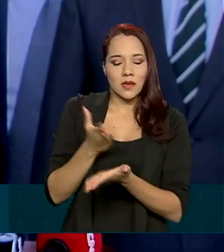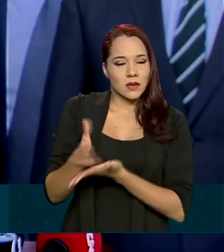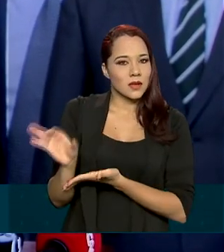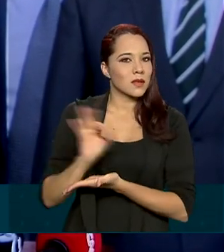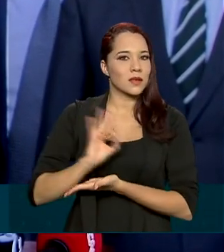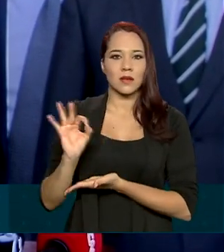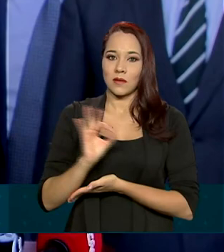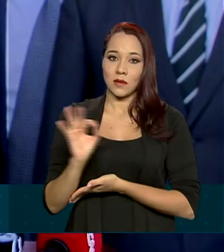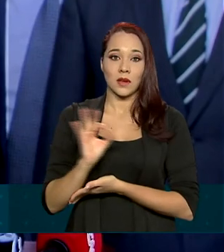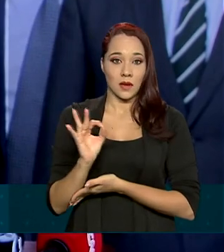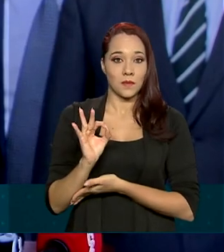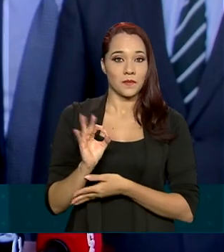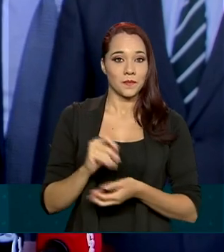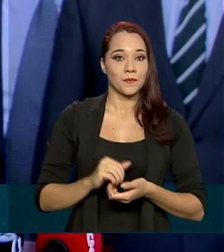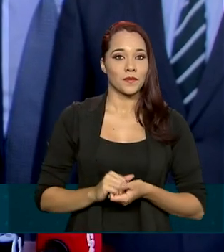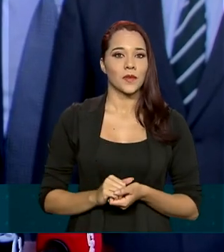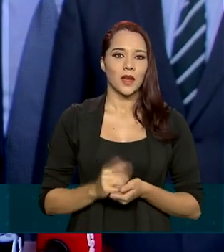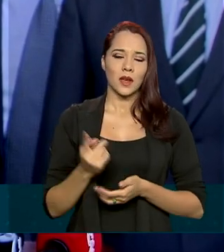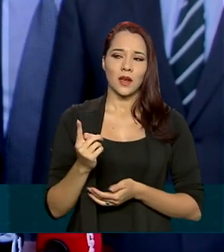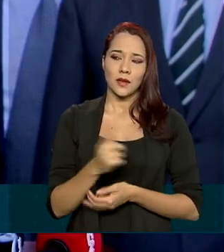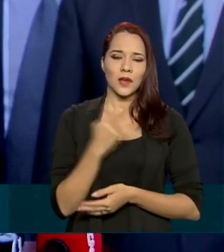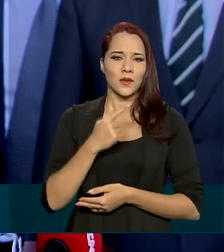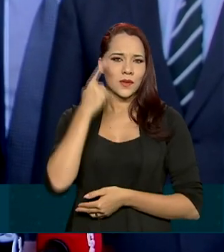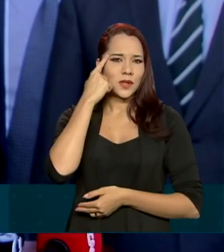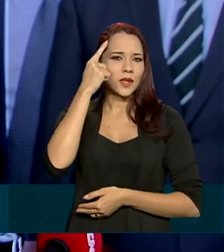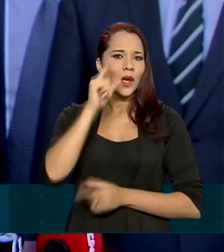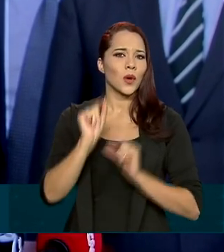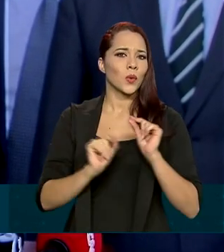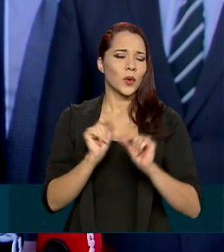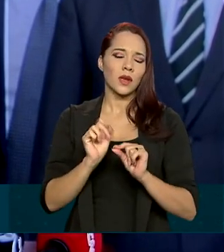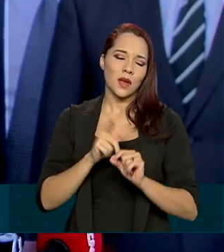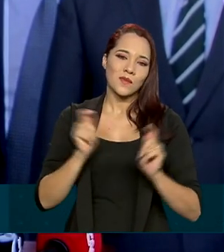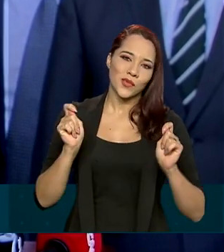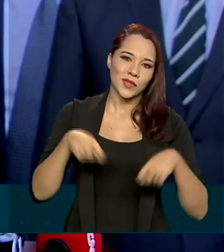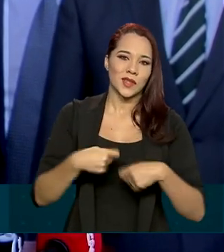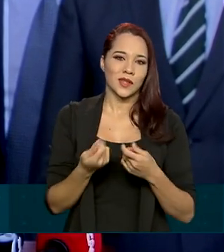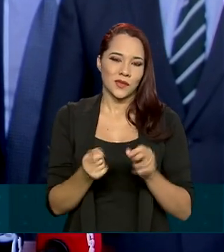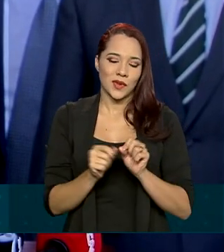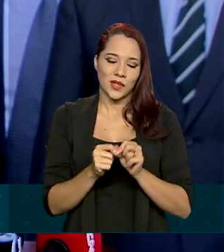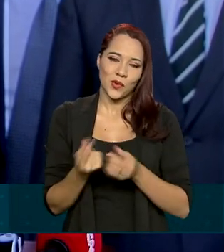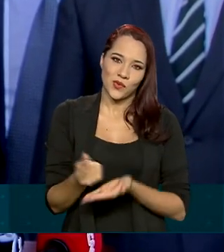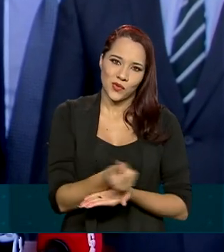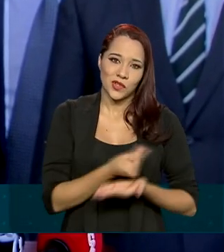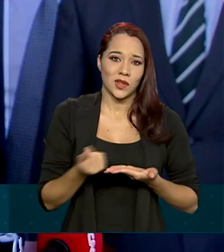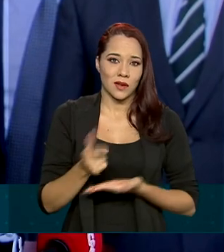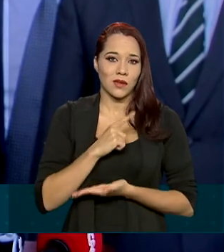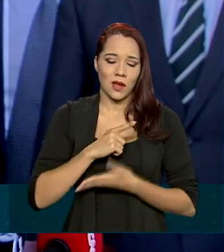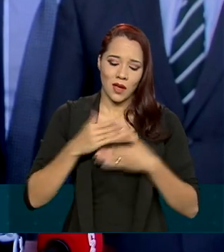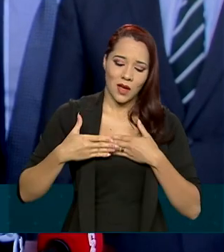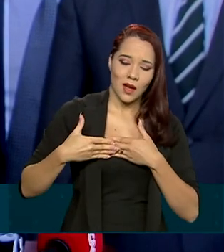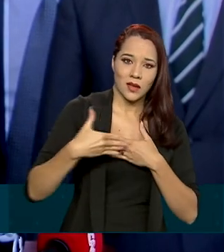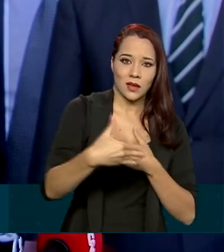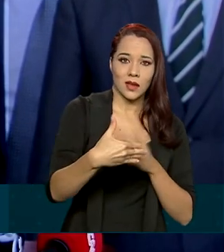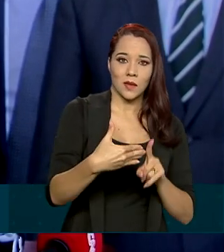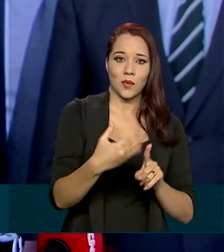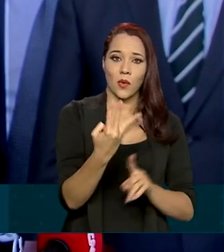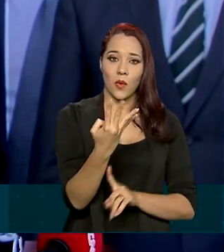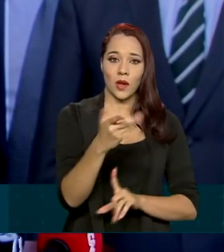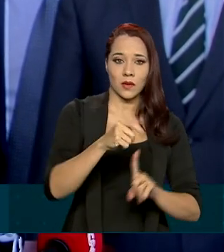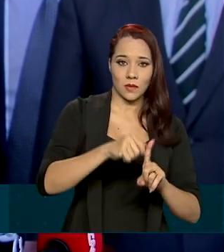e dentro da nossa ideia do que é possível fazer com os recursos que nós temos, estender por